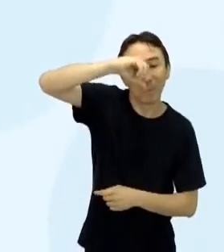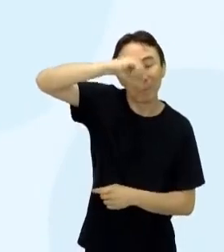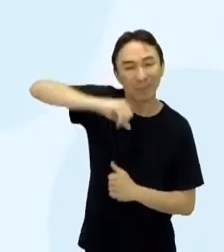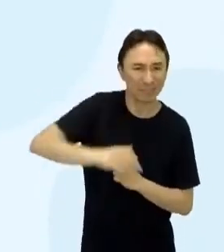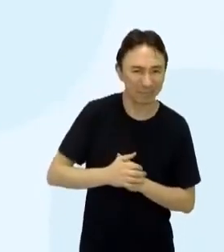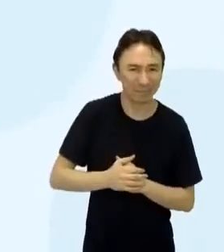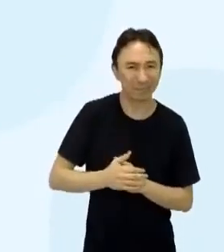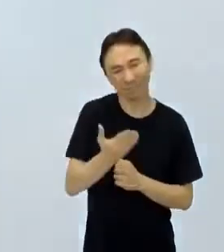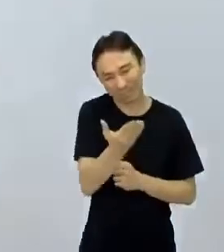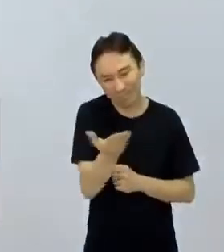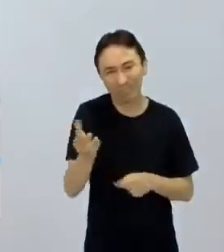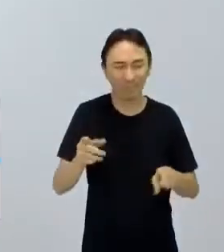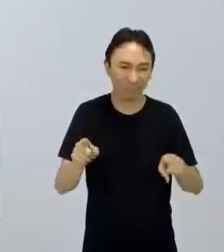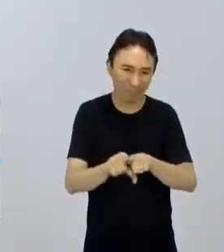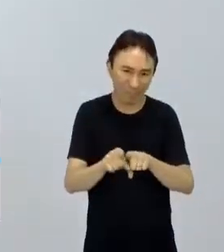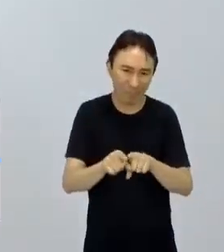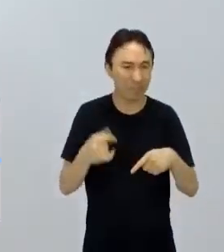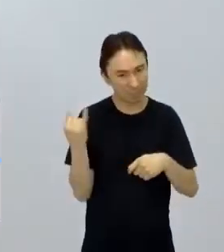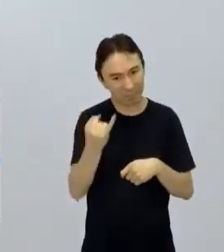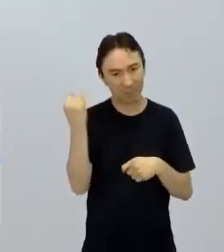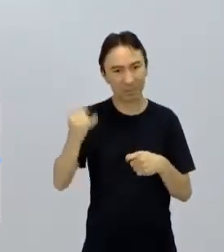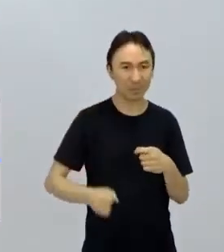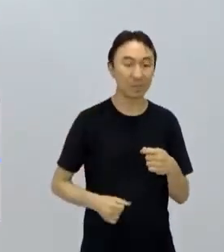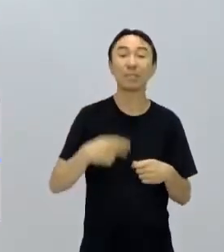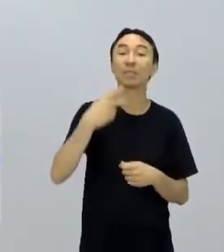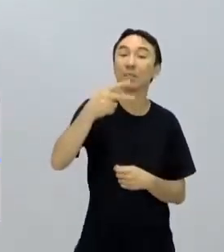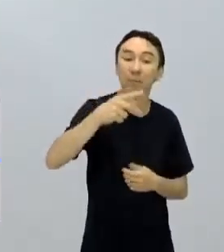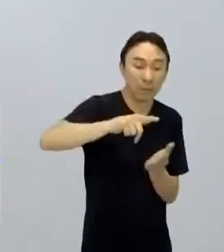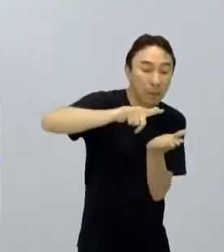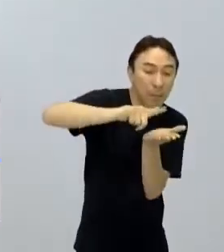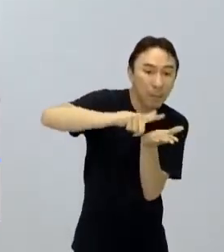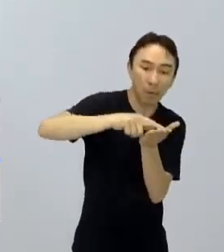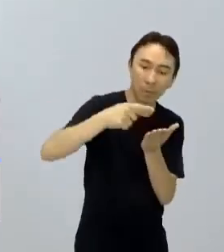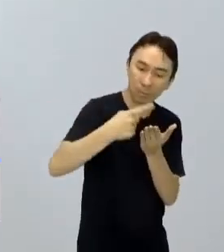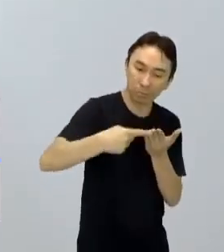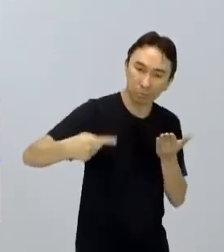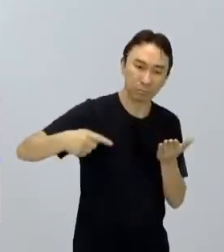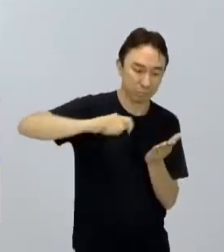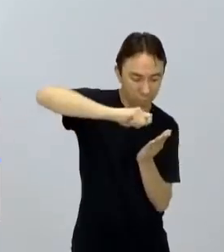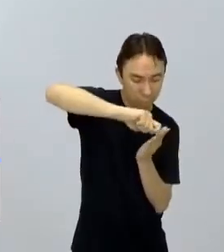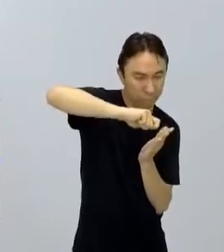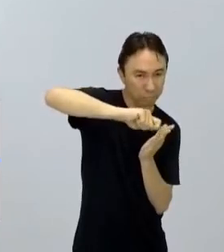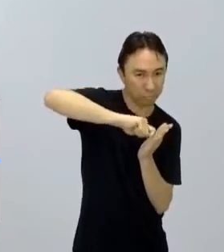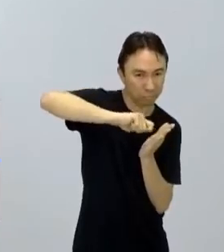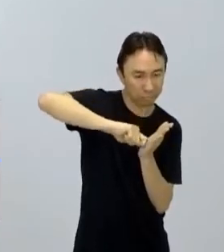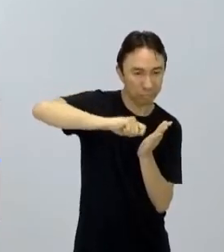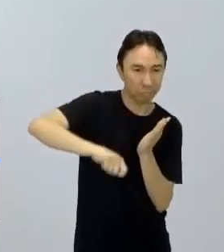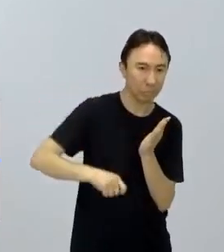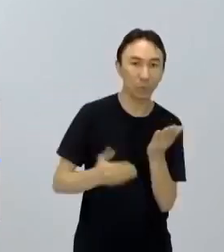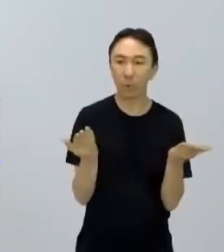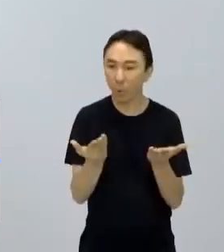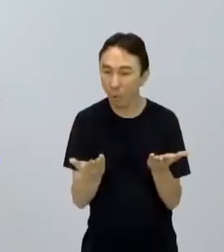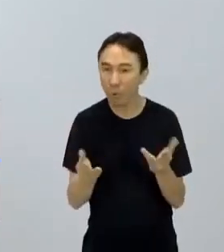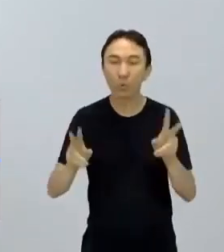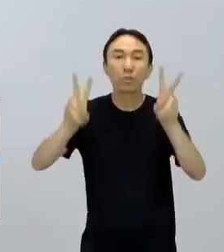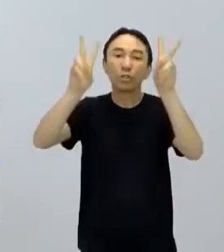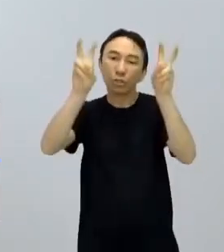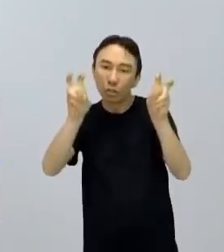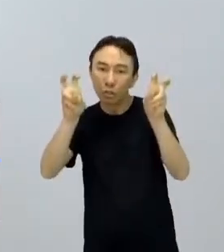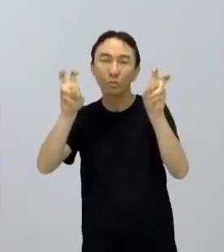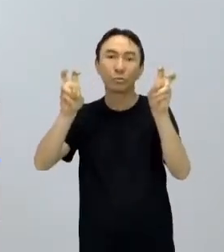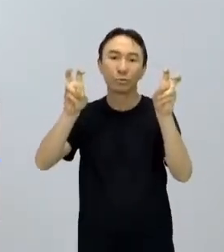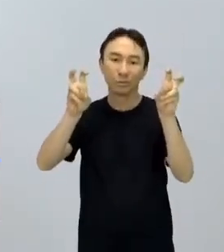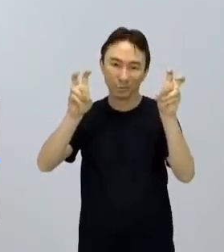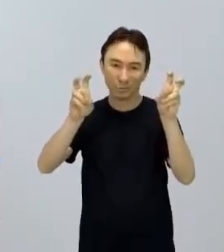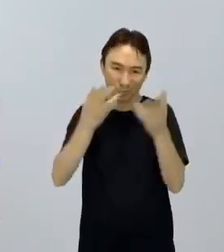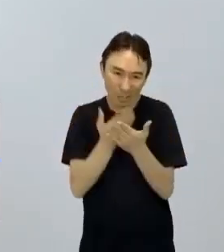seu caderninho ali certinho, tá bom? Você deve também colocar um título na aula, colocar